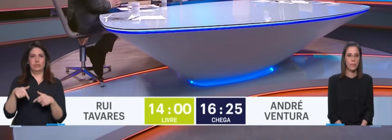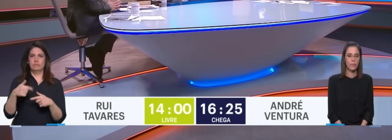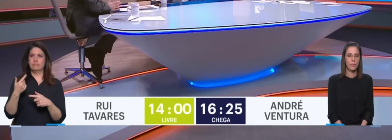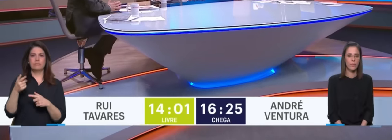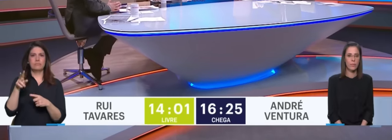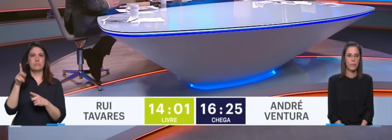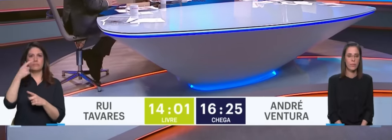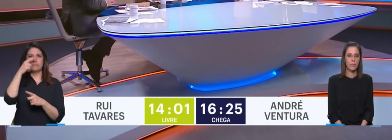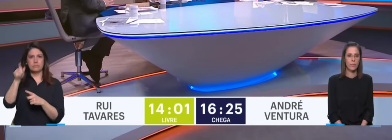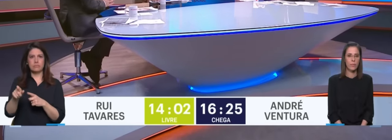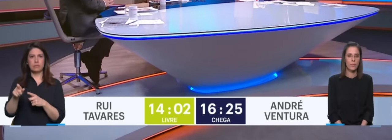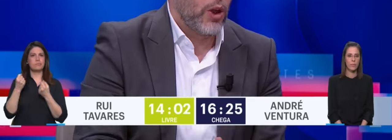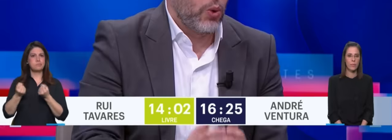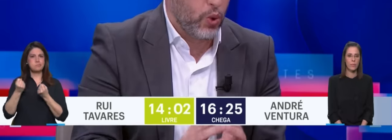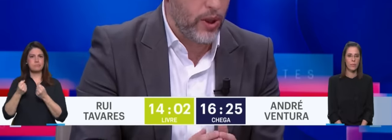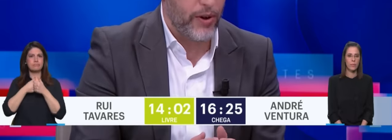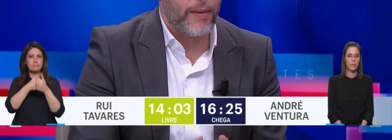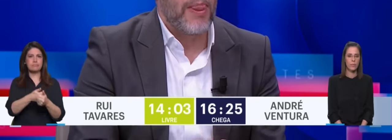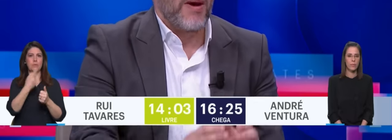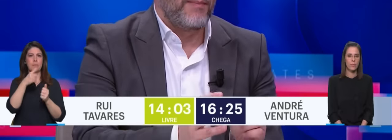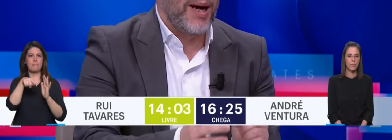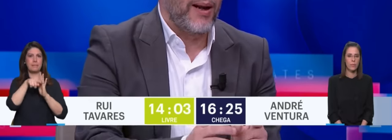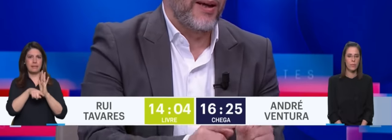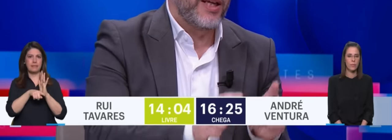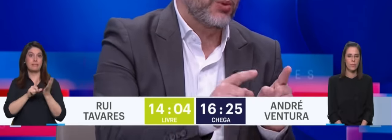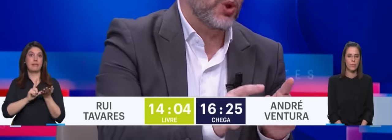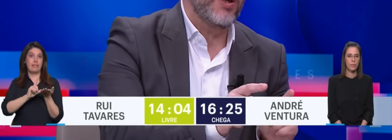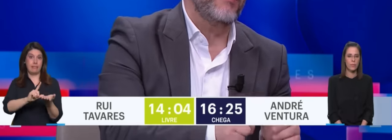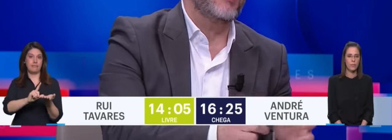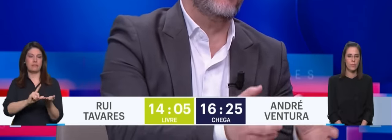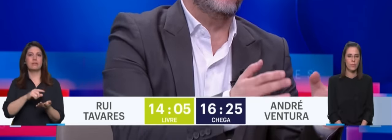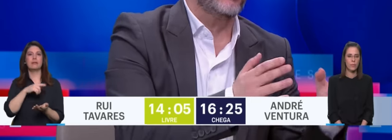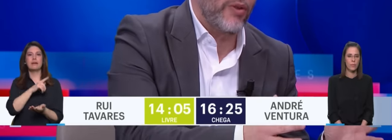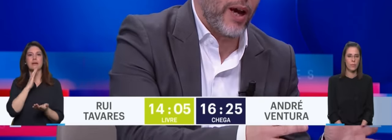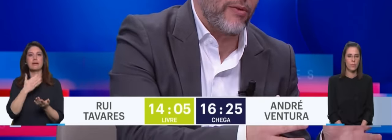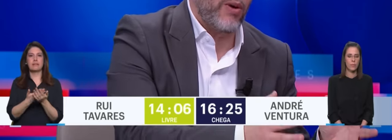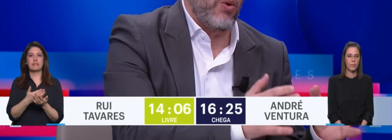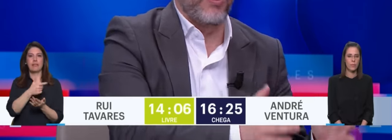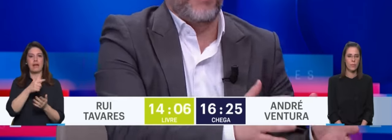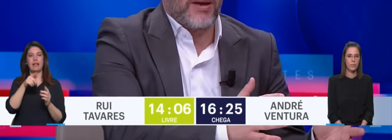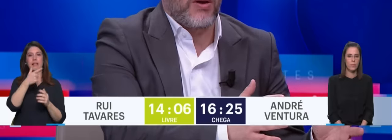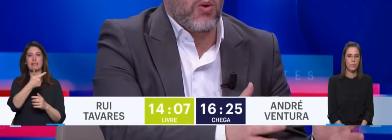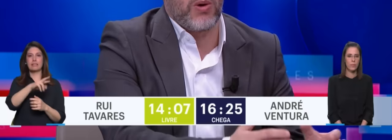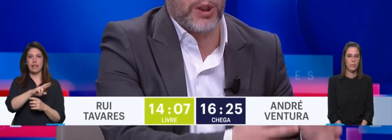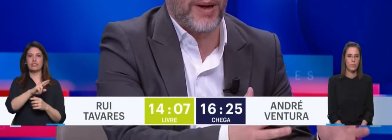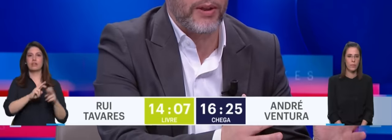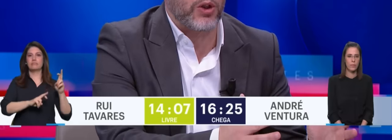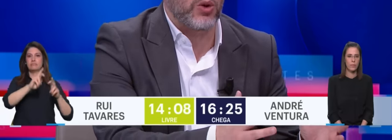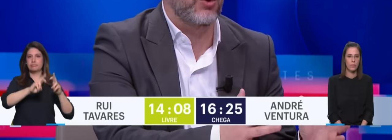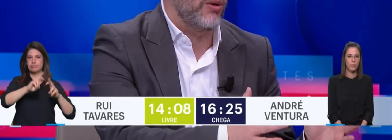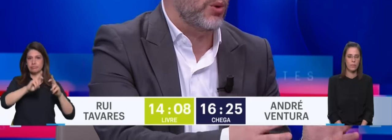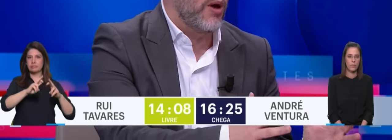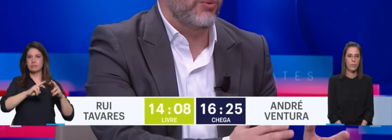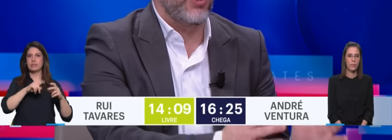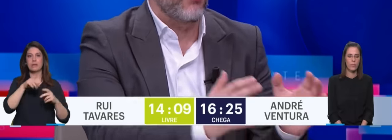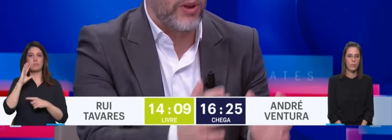que não foi capaz de acompanhar uma medida do livre para que as pessoas pudessem passar da taxa variável onde a banca com as práticas Que nós